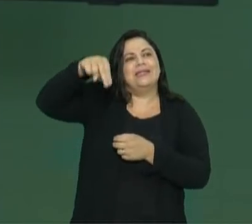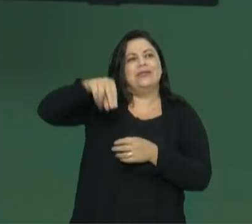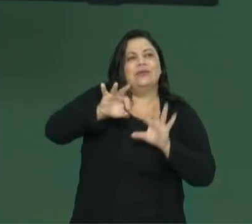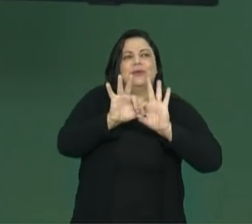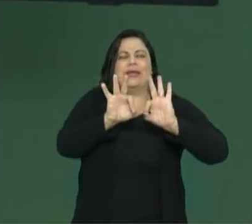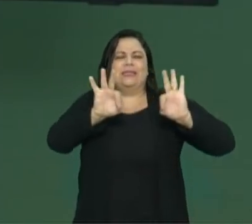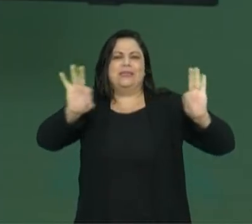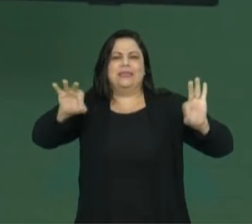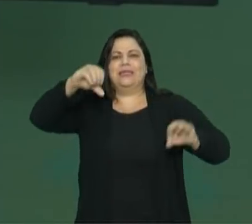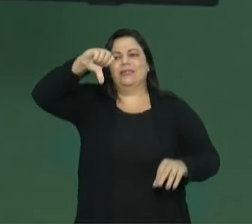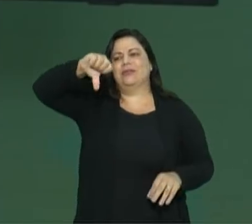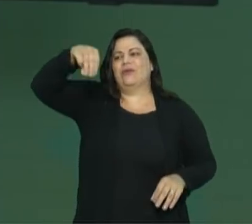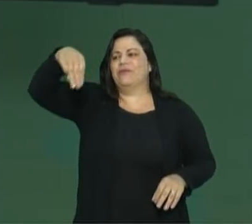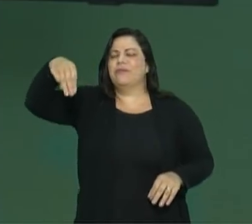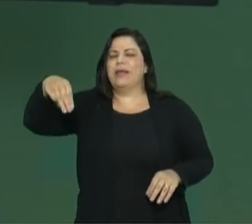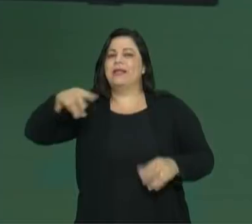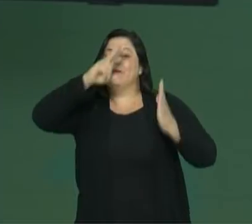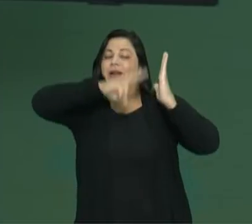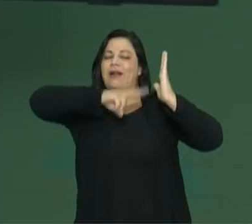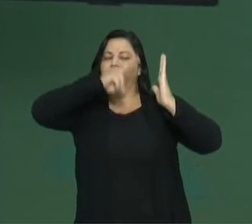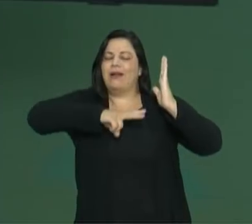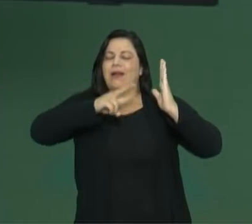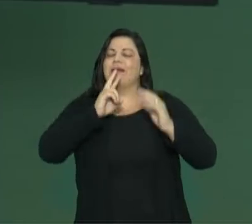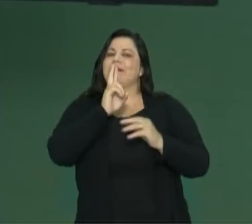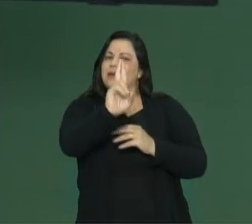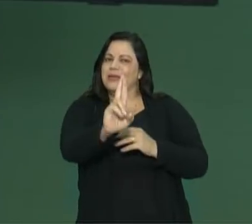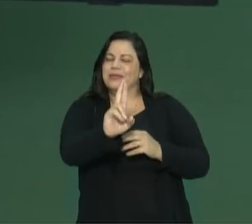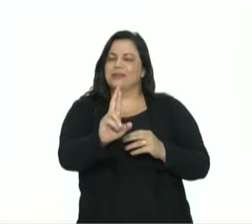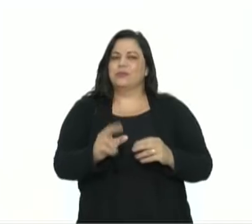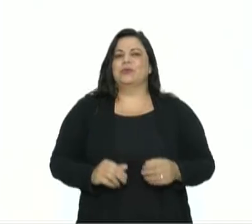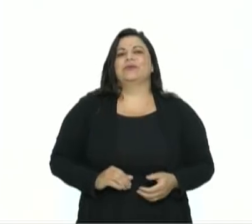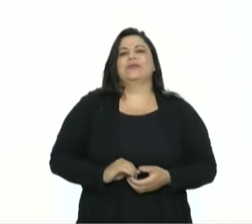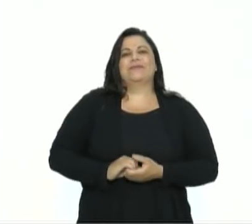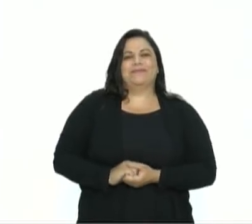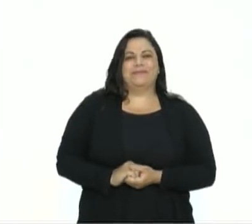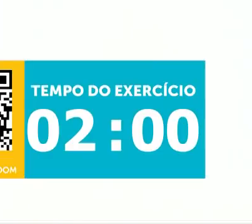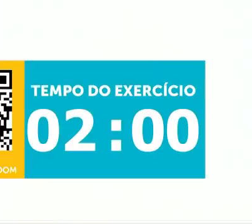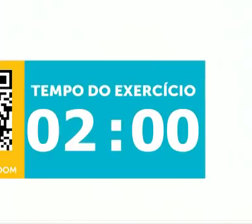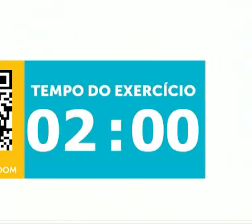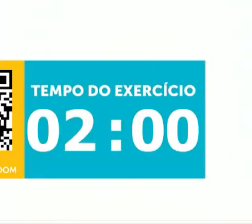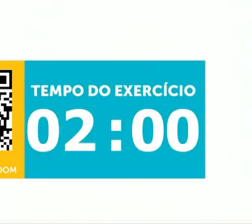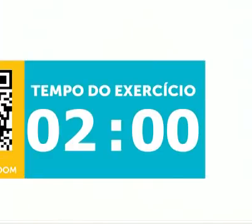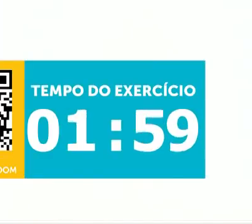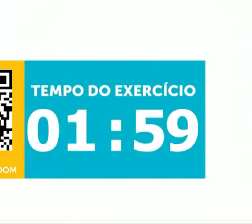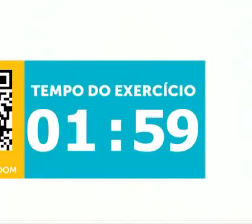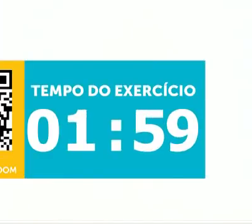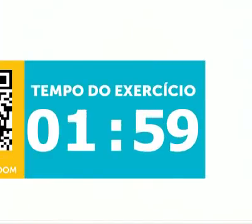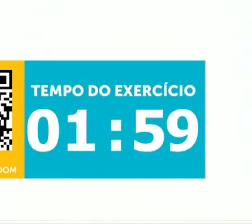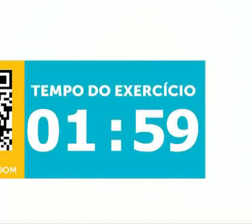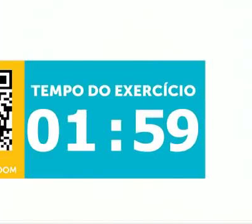faço certinho e aplica a fórmula que daqui a pouco a gente responde essa questão. Até mais!